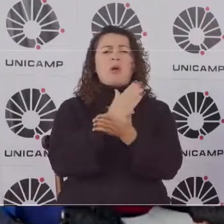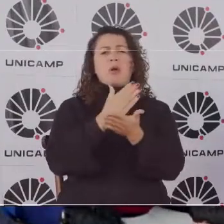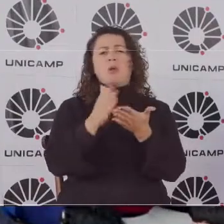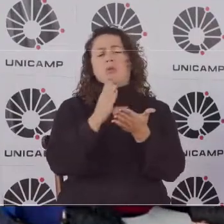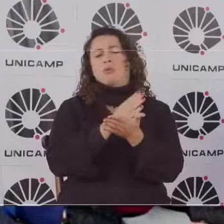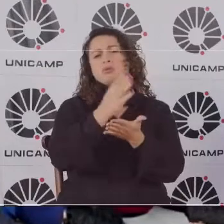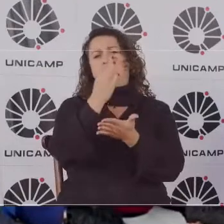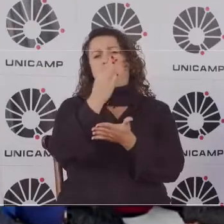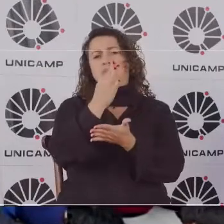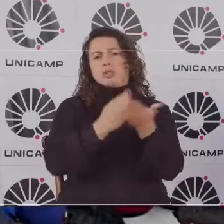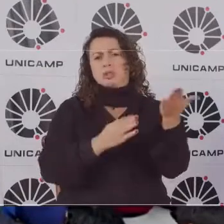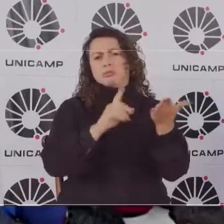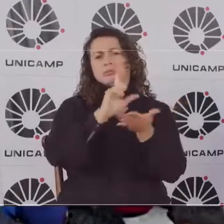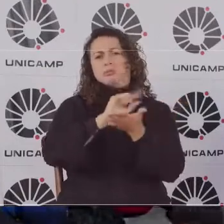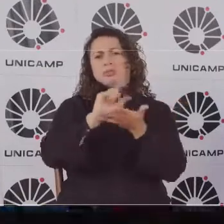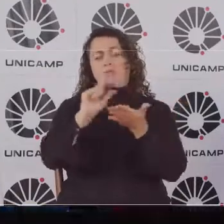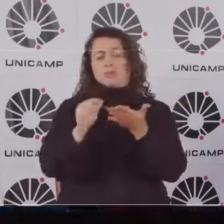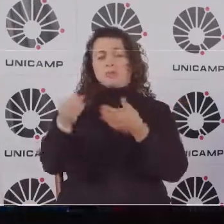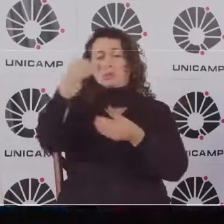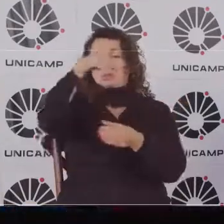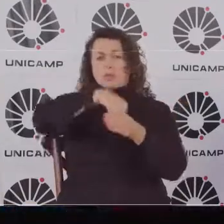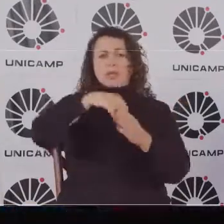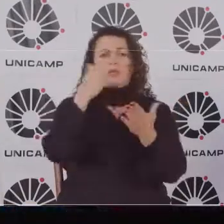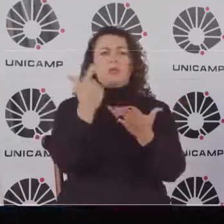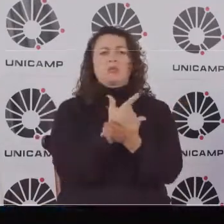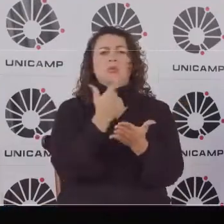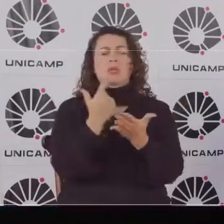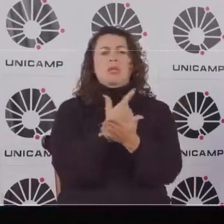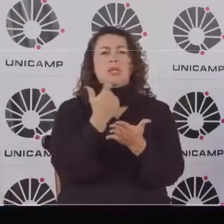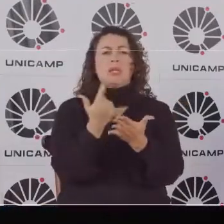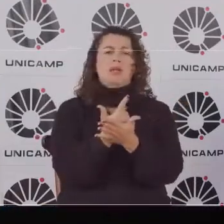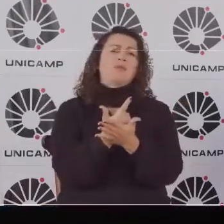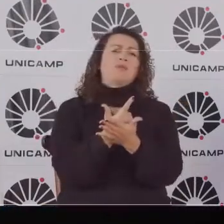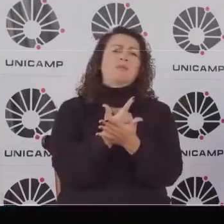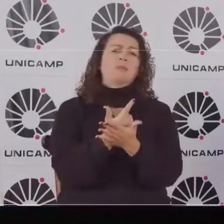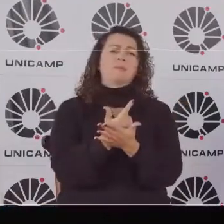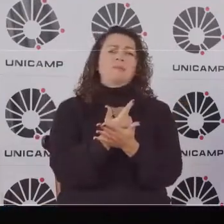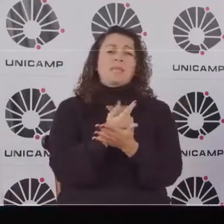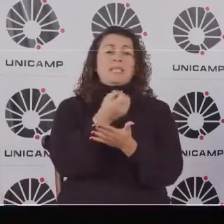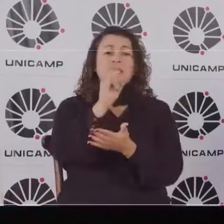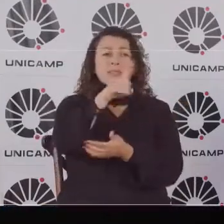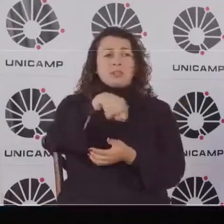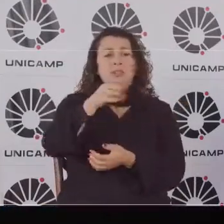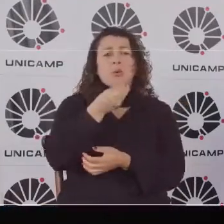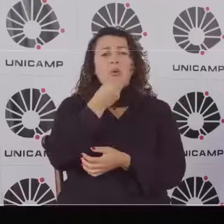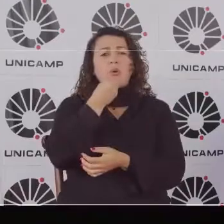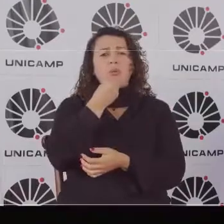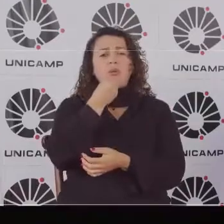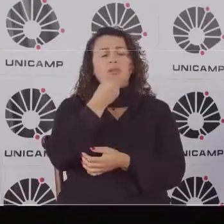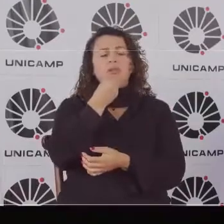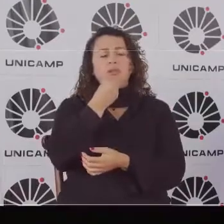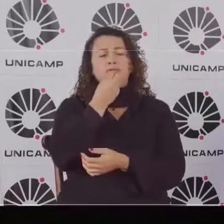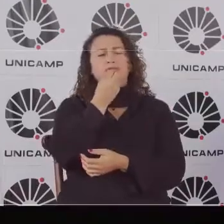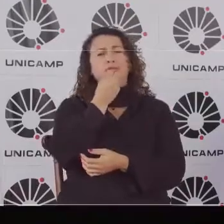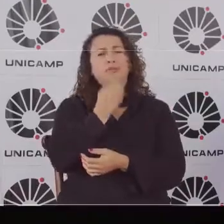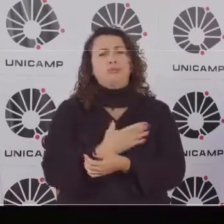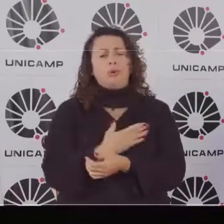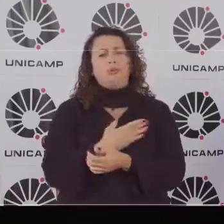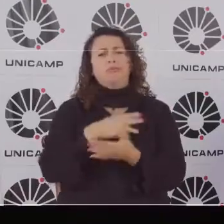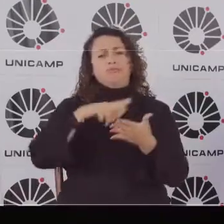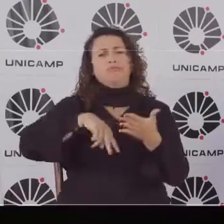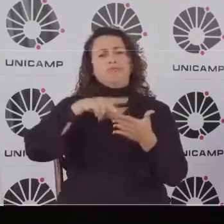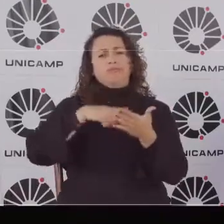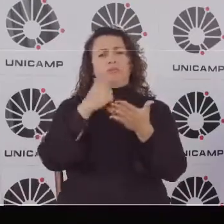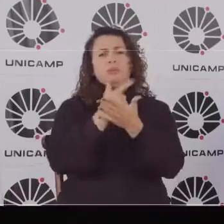ensaios no livro o que Se tiverem oportunidade de ler Vale a pena ler